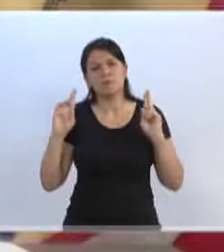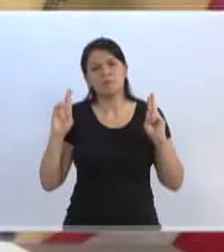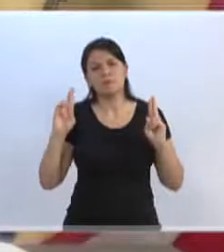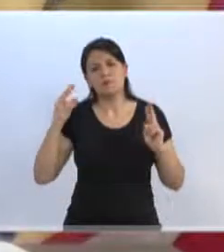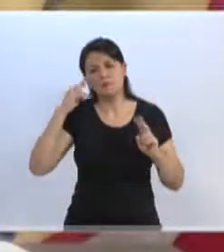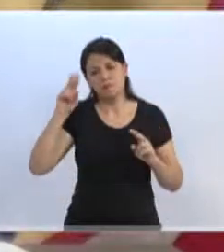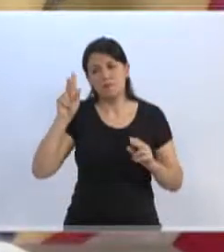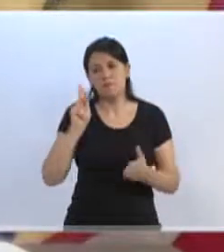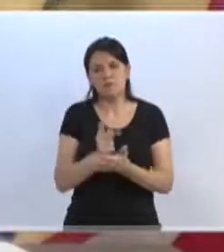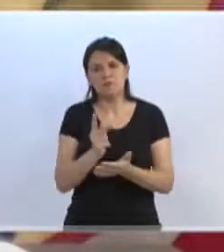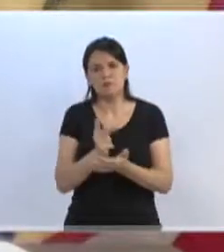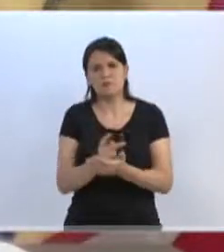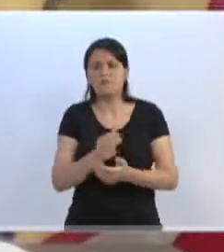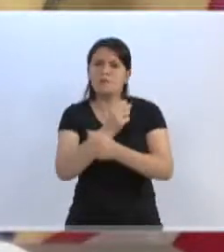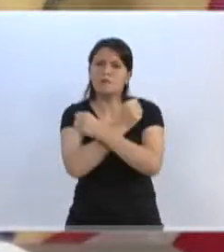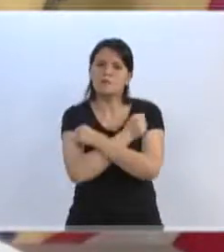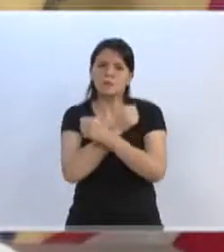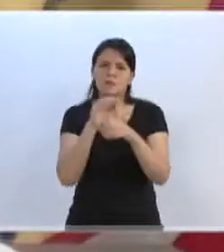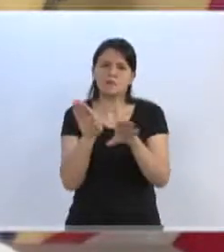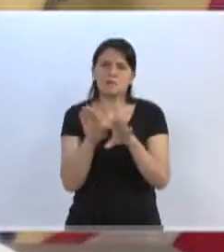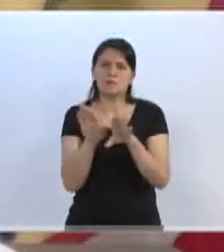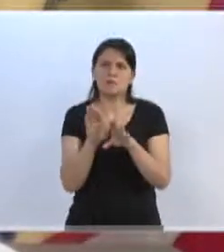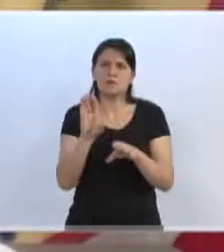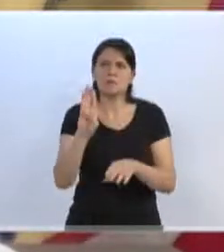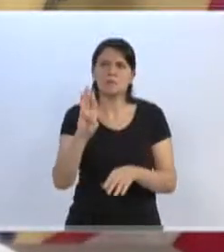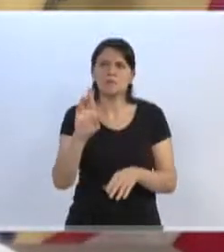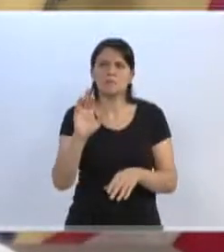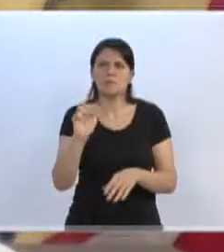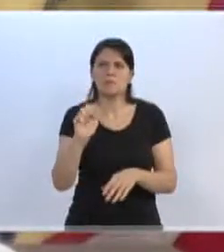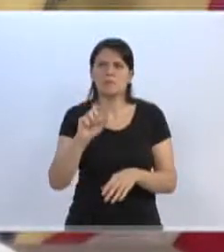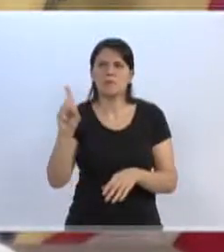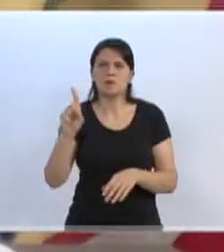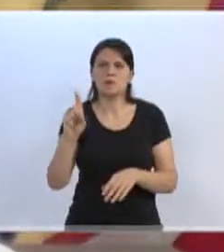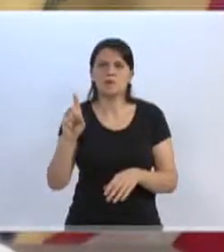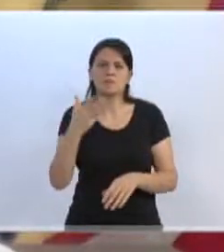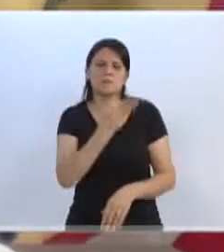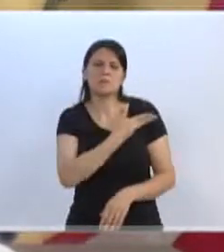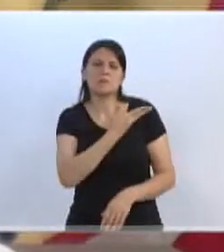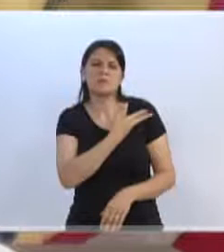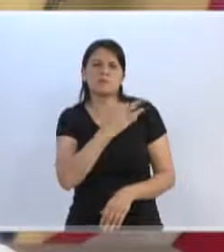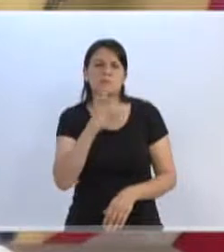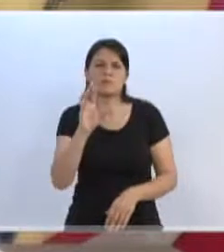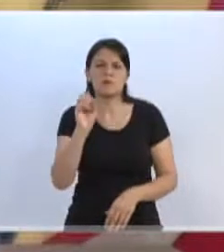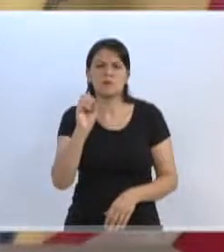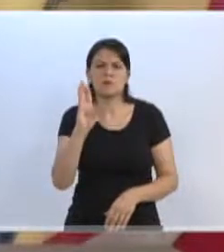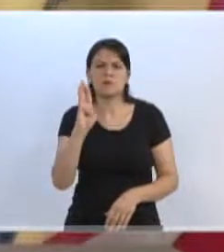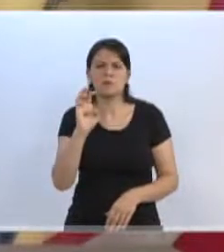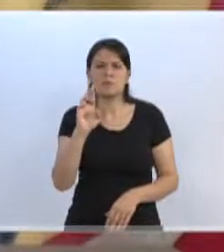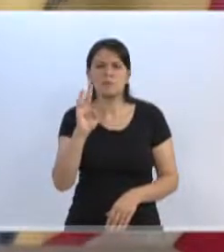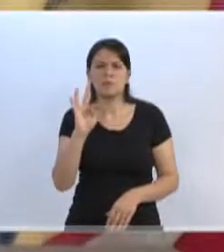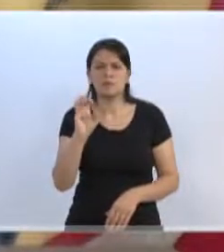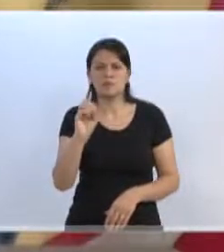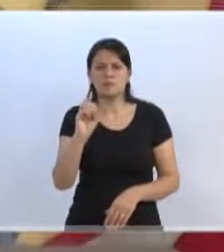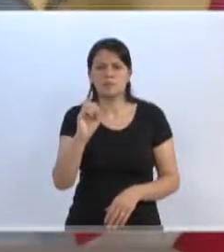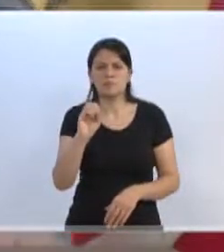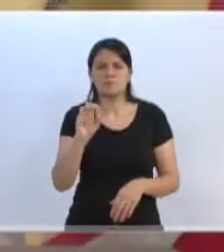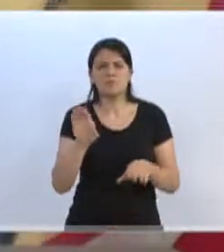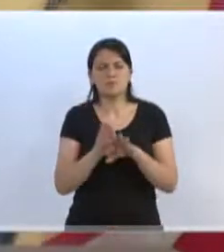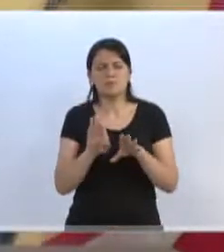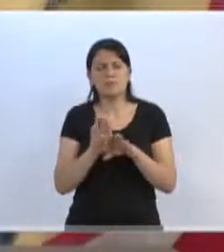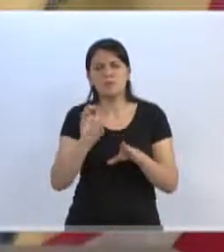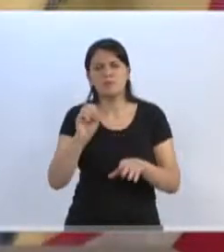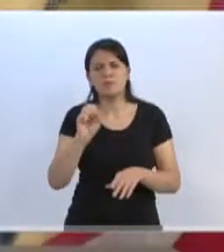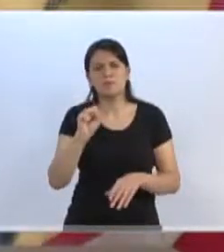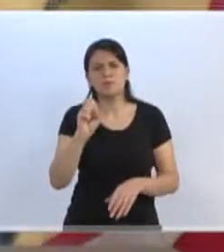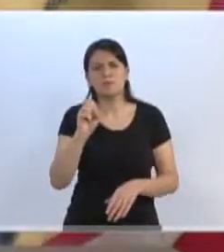sempre lá um abraço ao sempre vereador braz joão caio ao meu amigo roberto da luz o meu amigo valderi o nosso amigo osório está